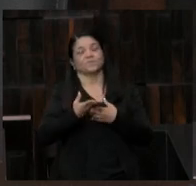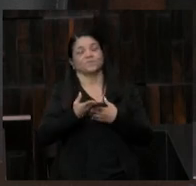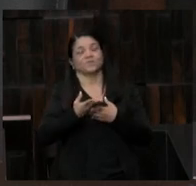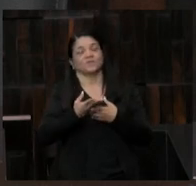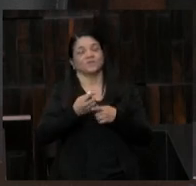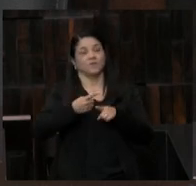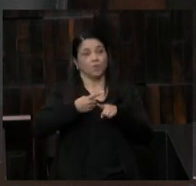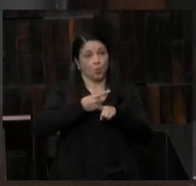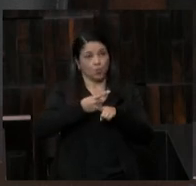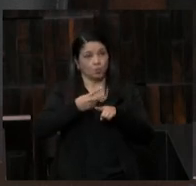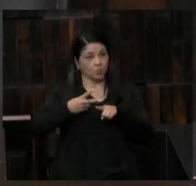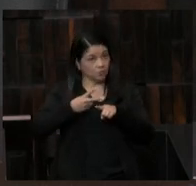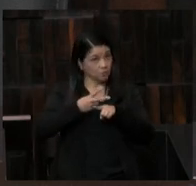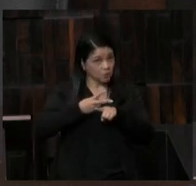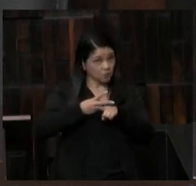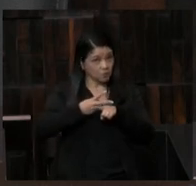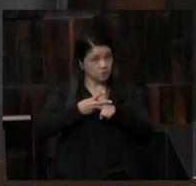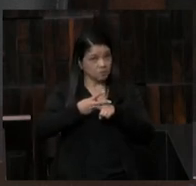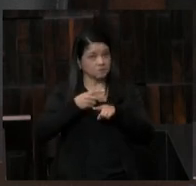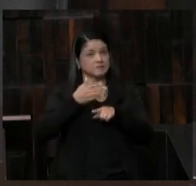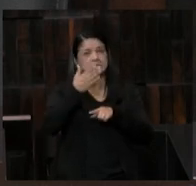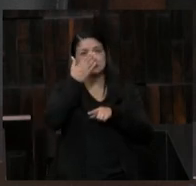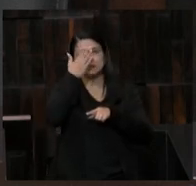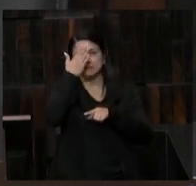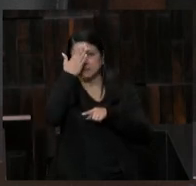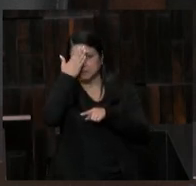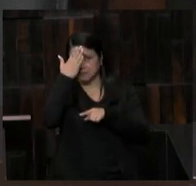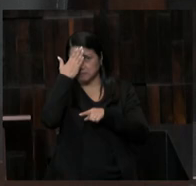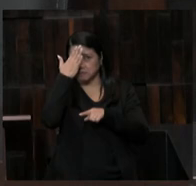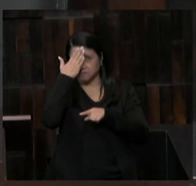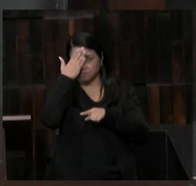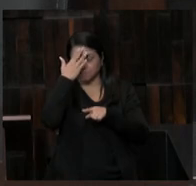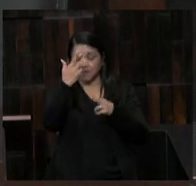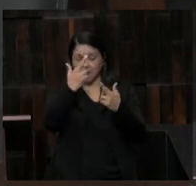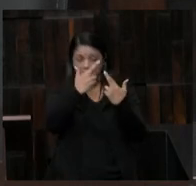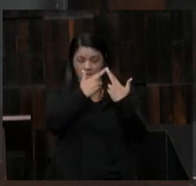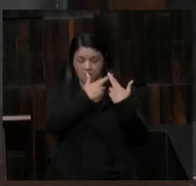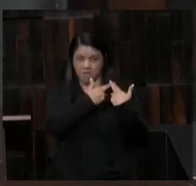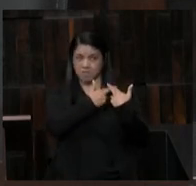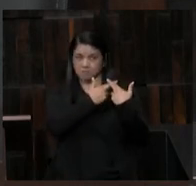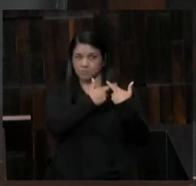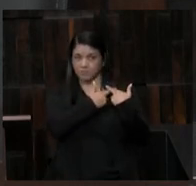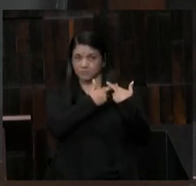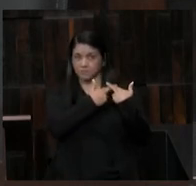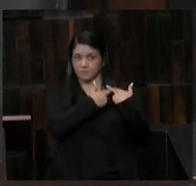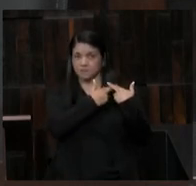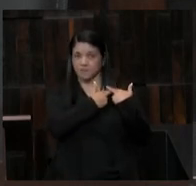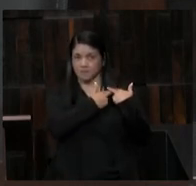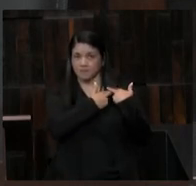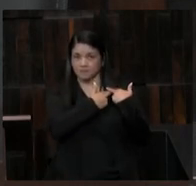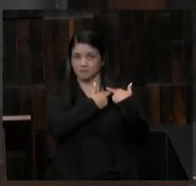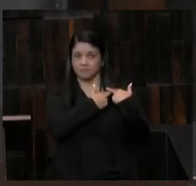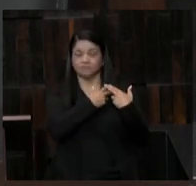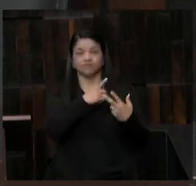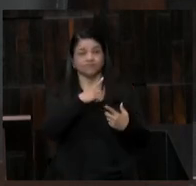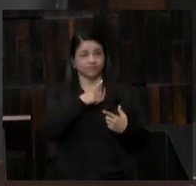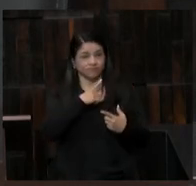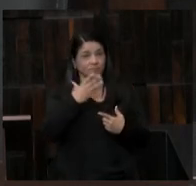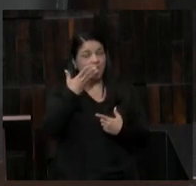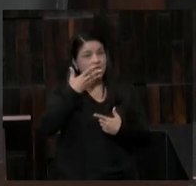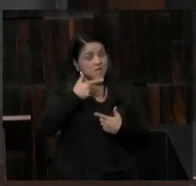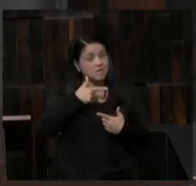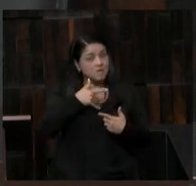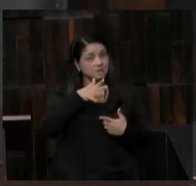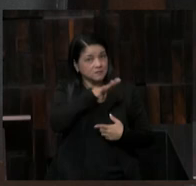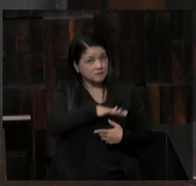Mas também nós sabemos que essa responsabilidade de ter essas crianças nas nossas